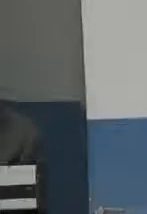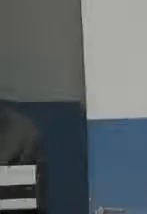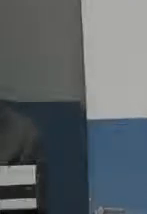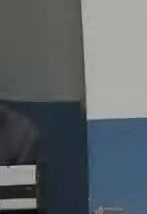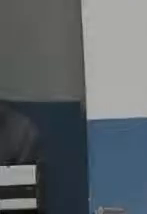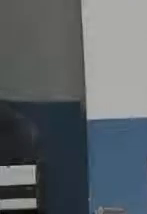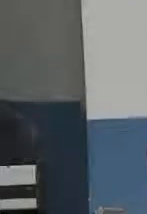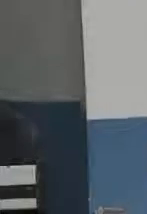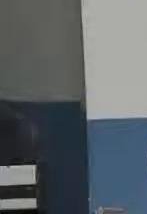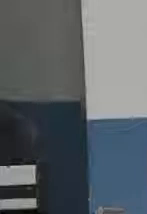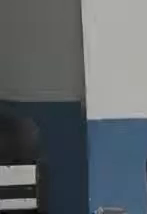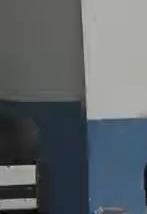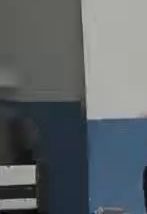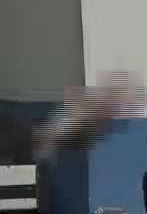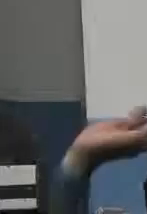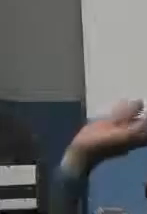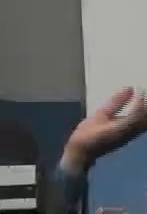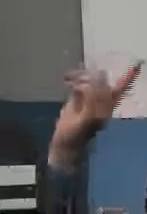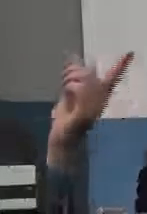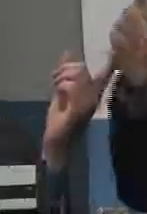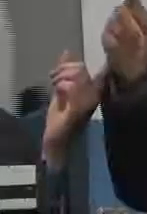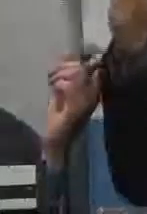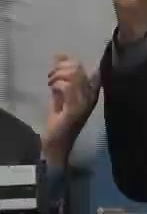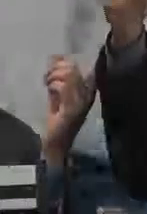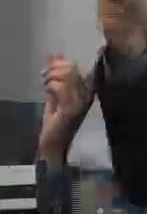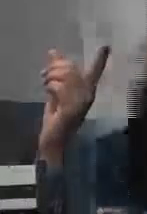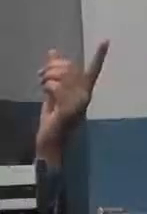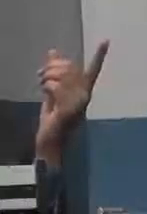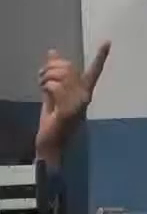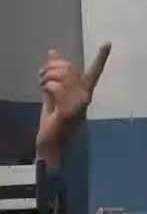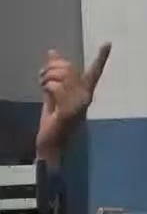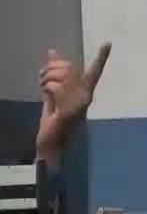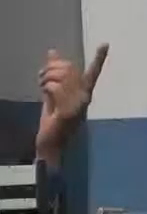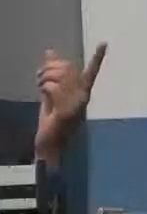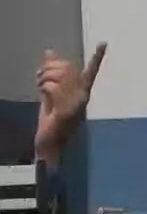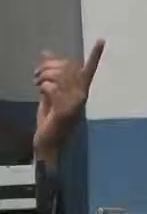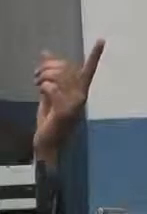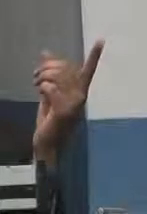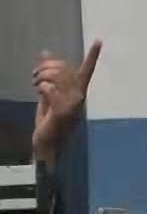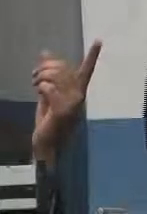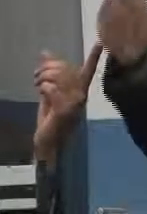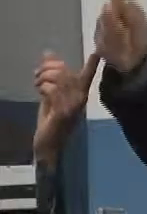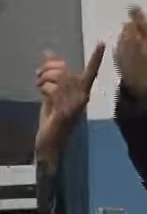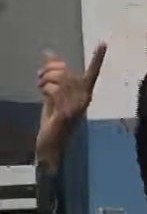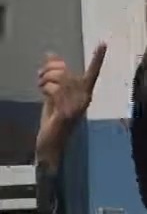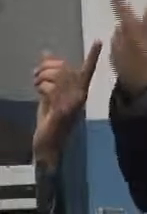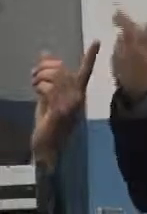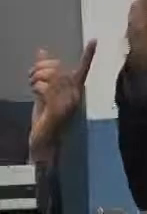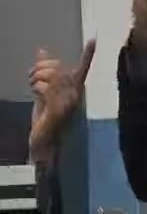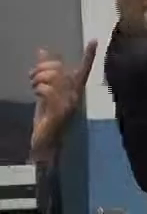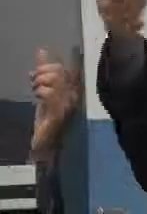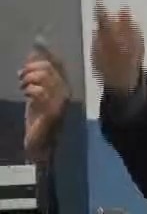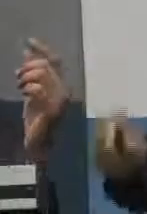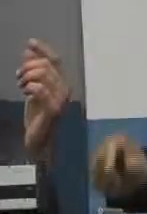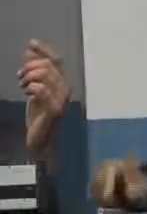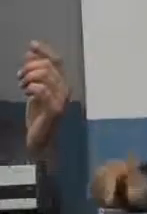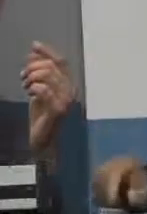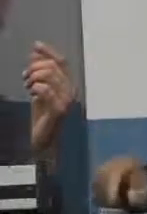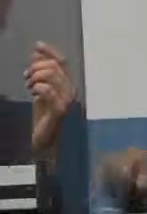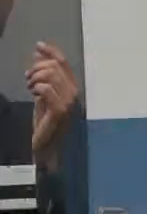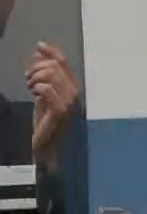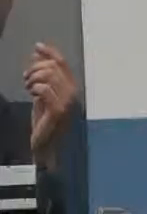Isso, aí. Que é legislativo. Então, é mediante a autorização, não legislativa, mas do Poder